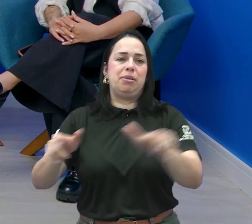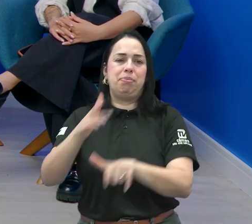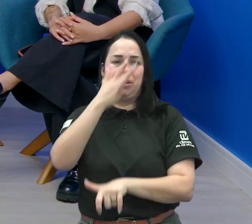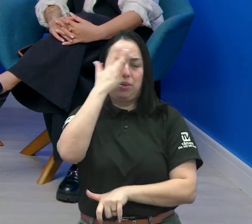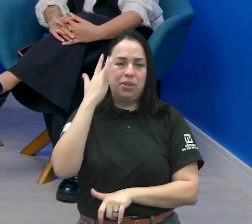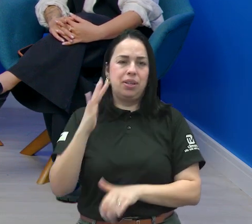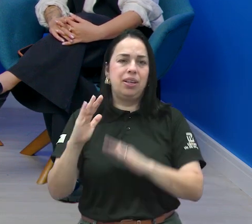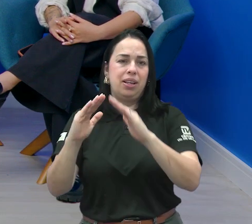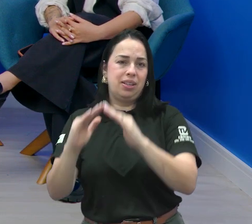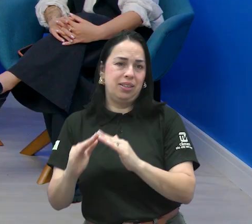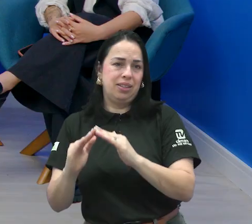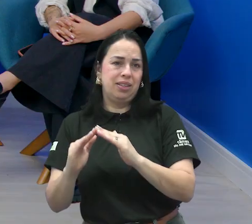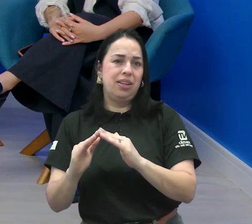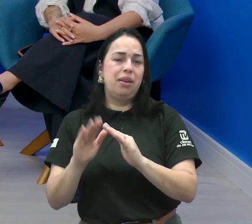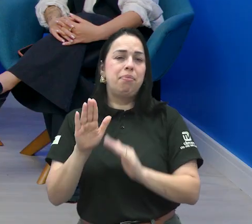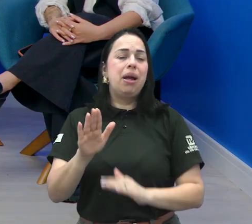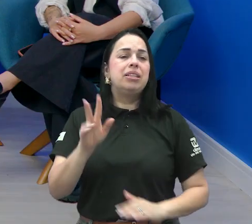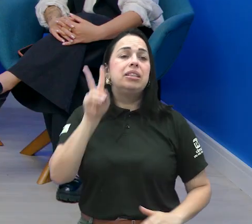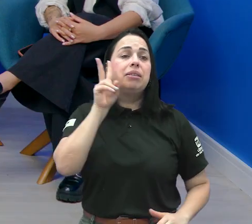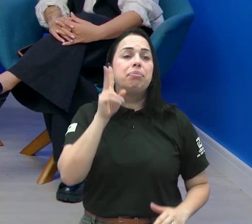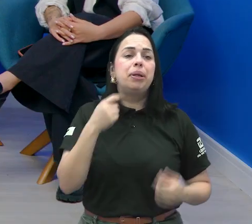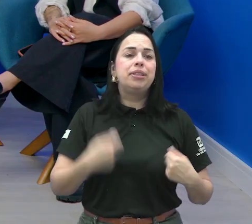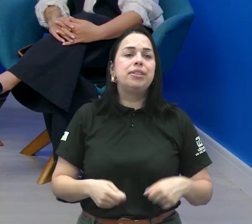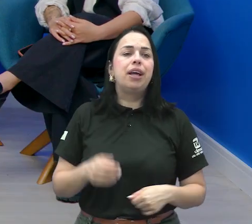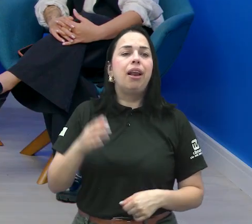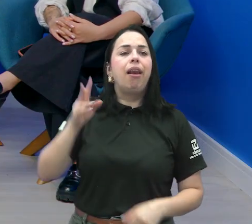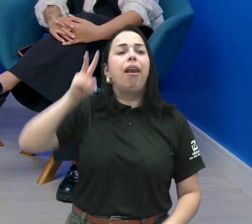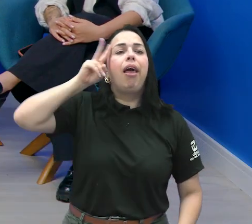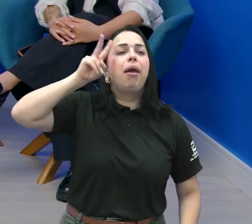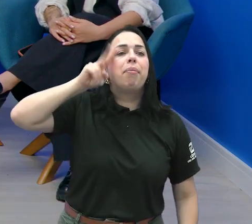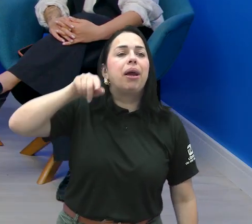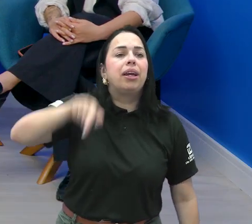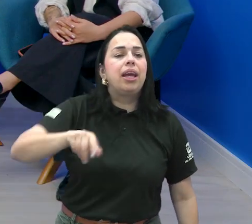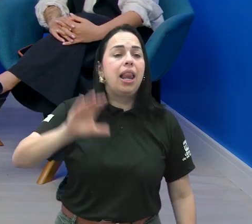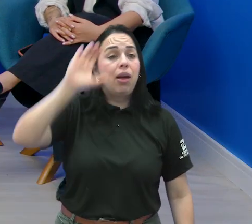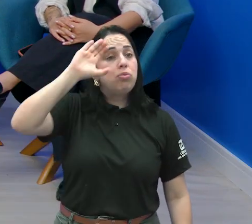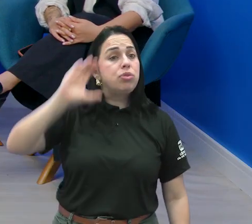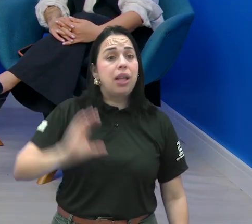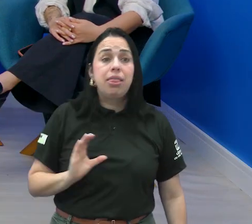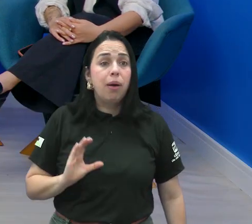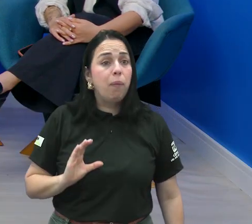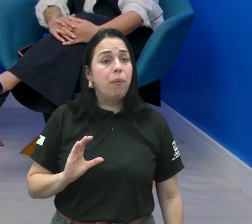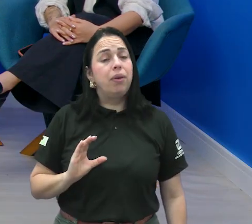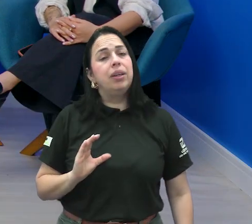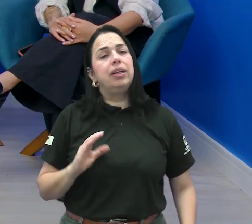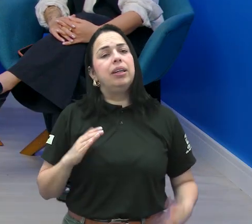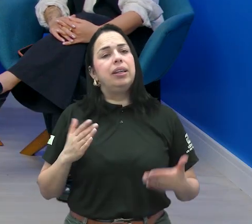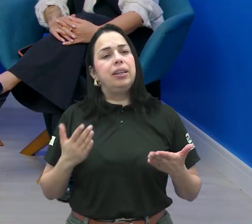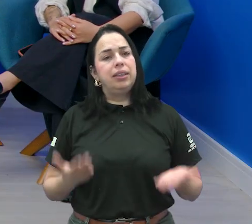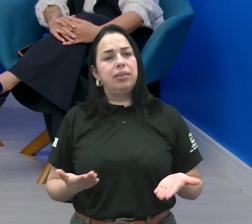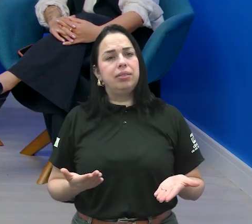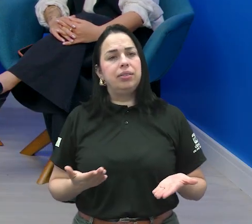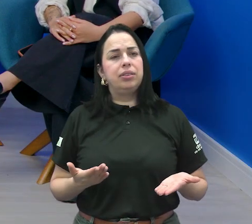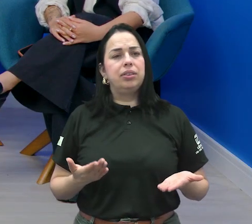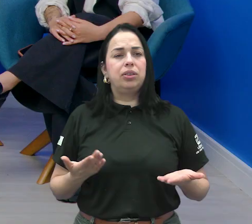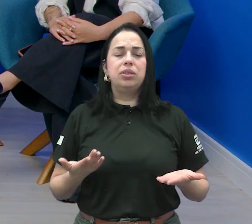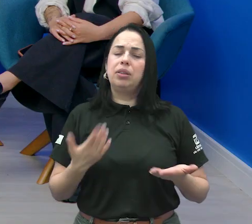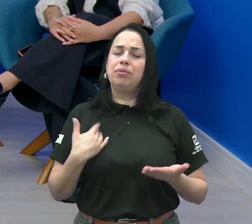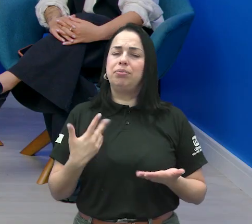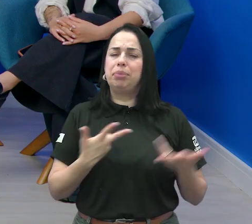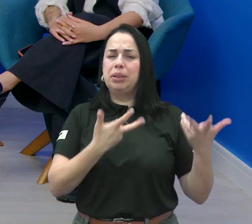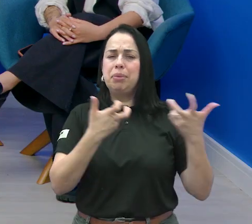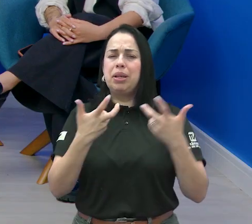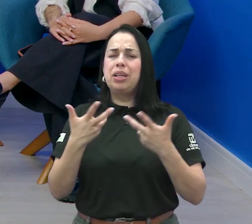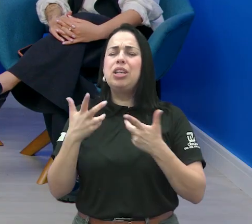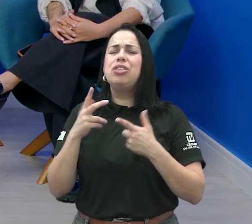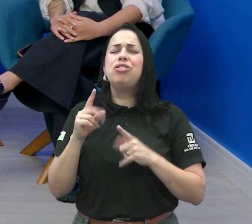na cidade, esquecendo que ele, na verdade, tem que ser tratado como um cidadão da cidade. E aí a gente está vendo que tipo de cidadania